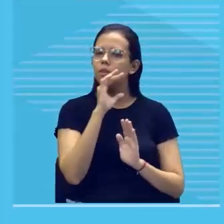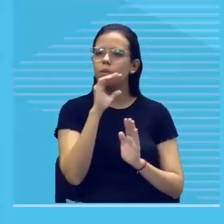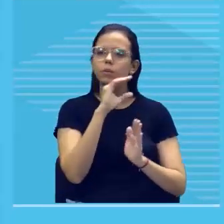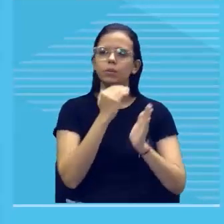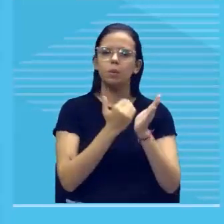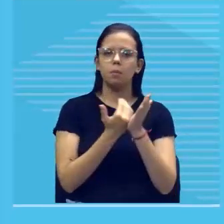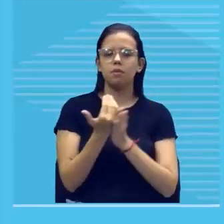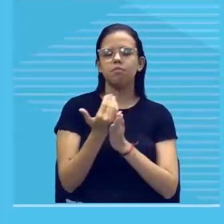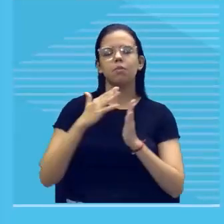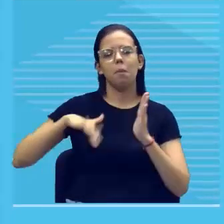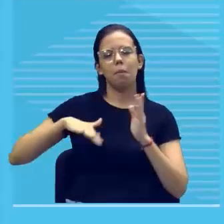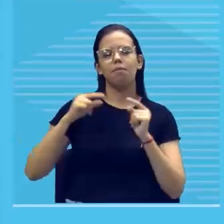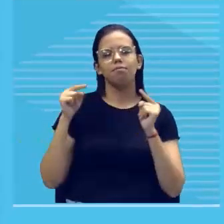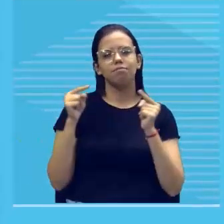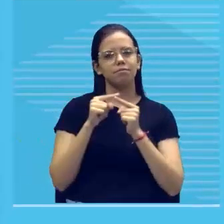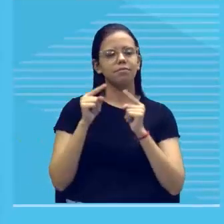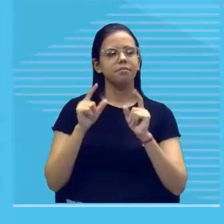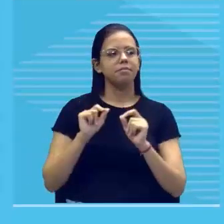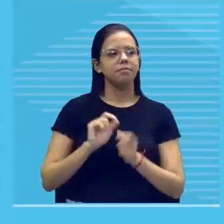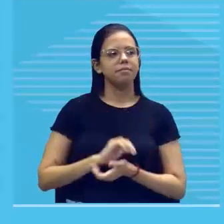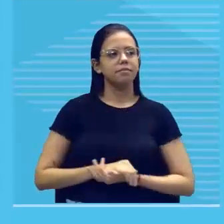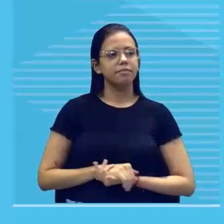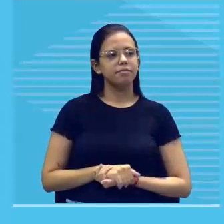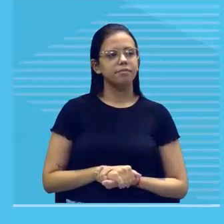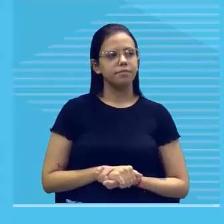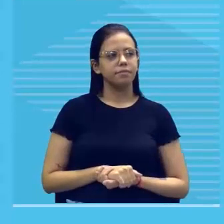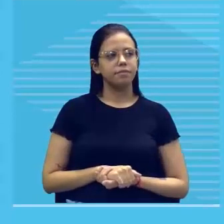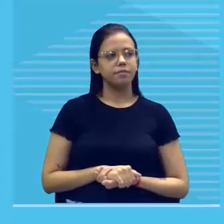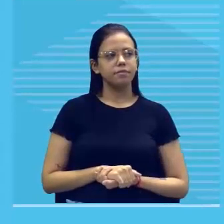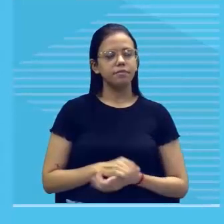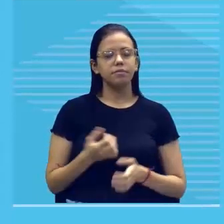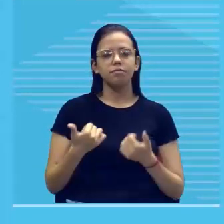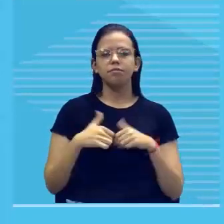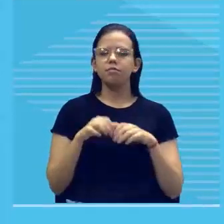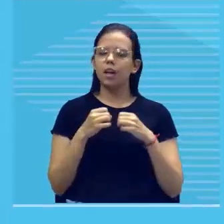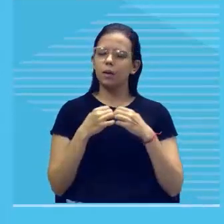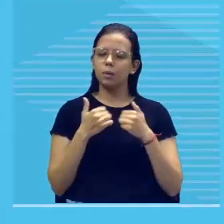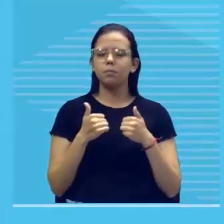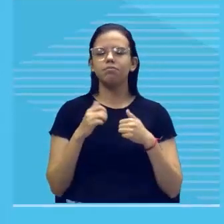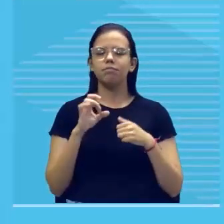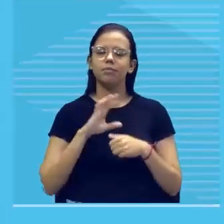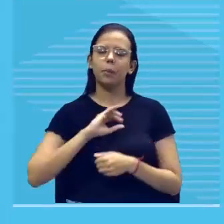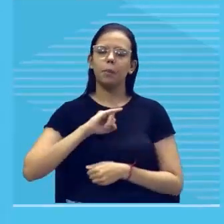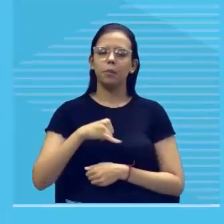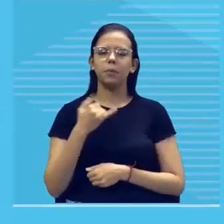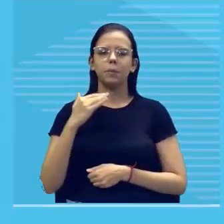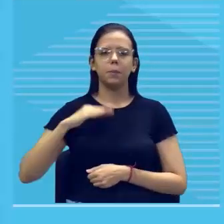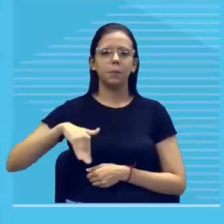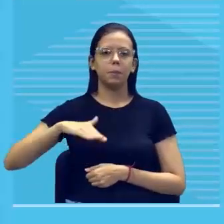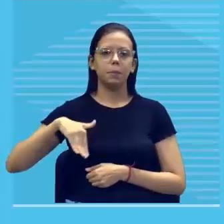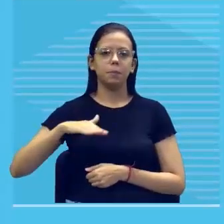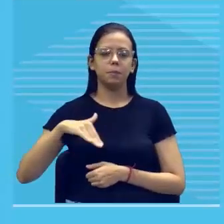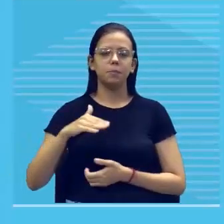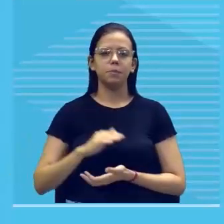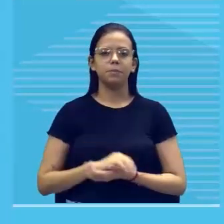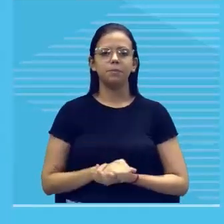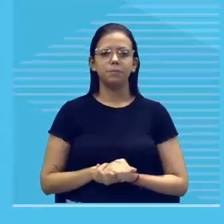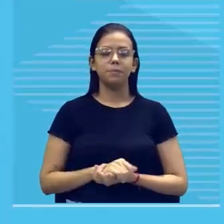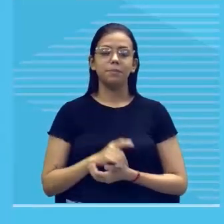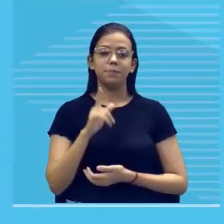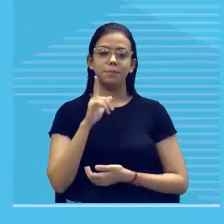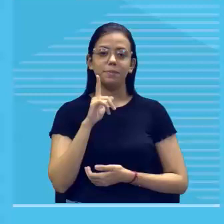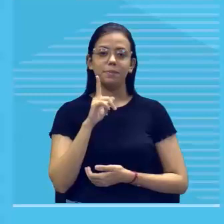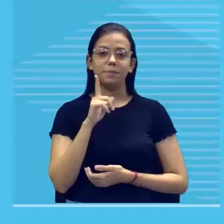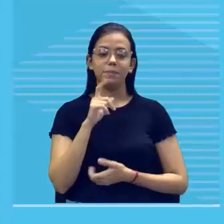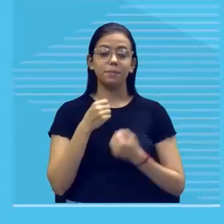é uma praia cai bem hein Ah tá de boa agora aquela praia de boa no